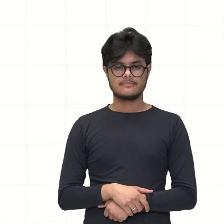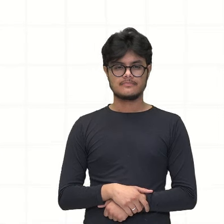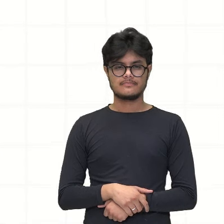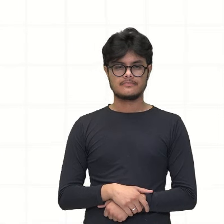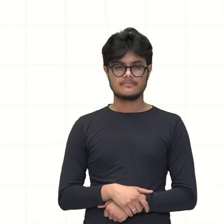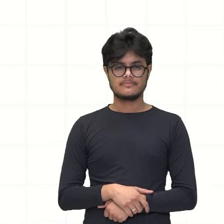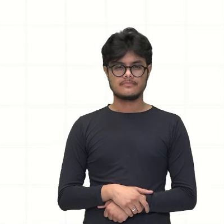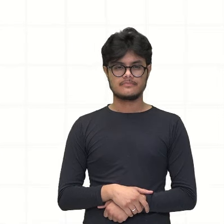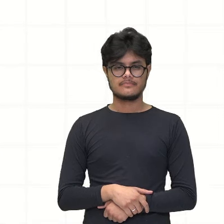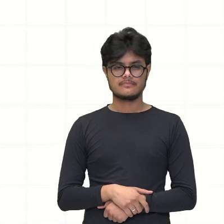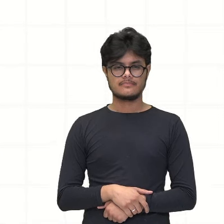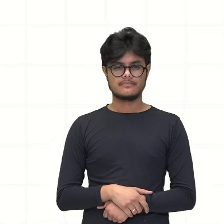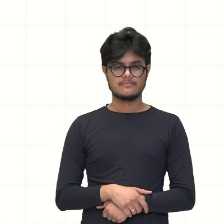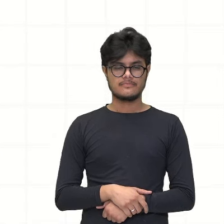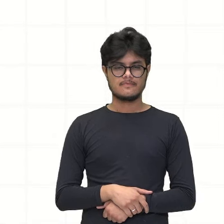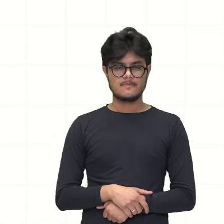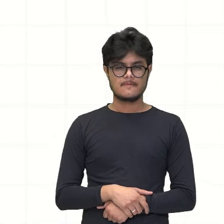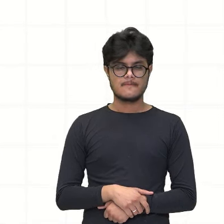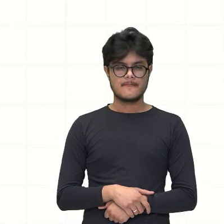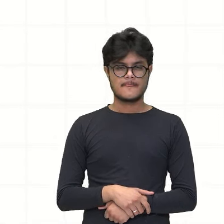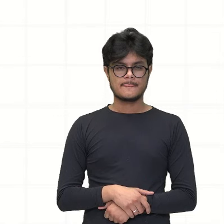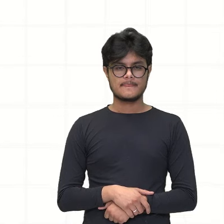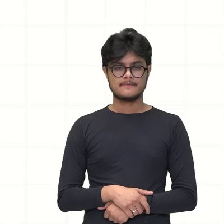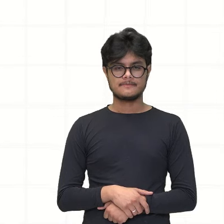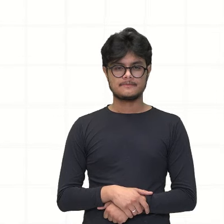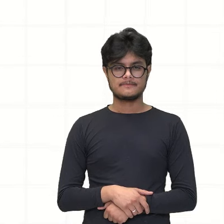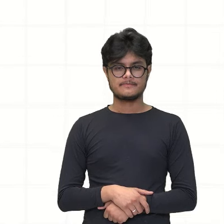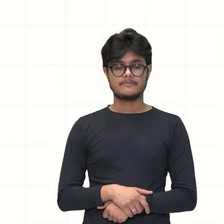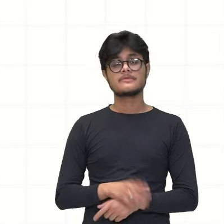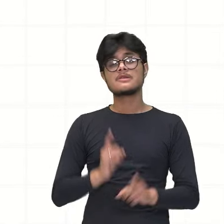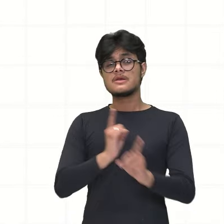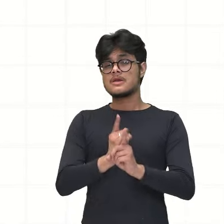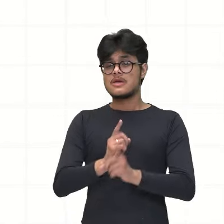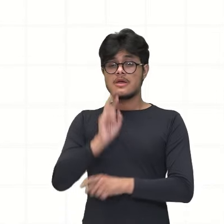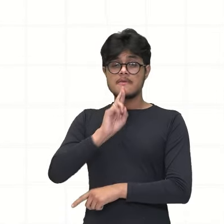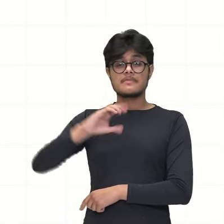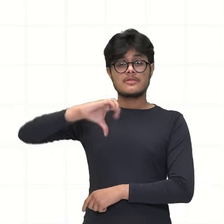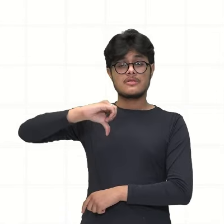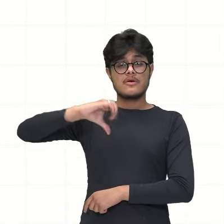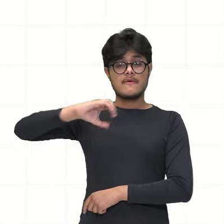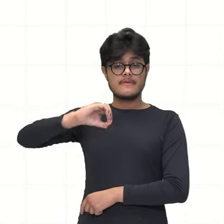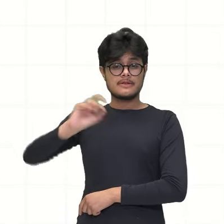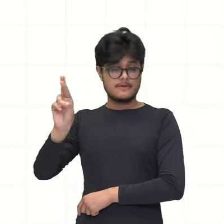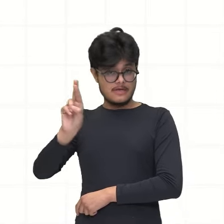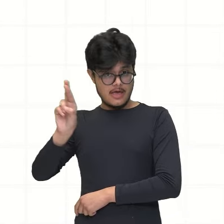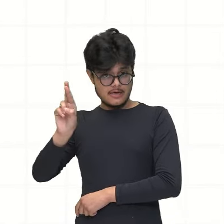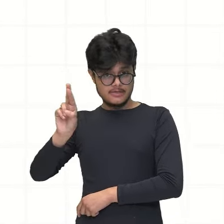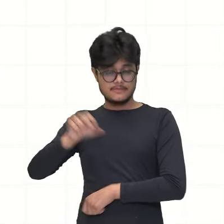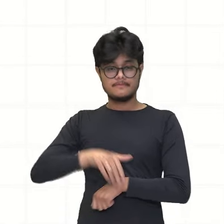E multiplicando 0,20 por 450, dá R$ 90.